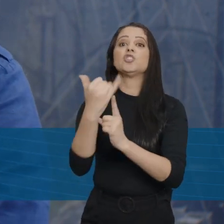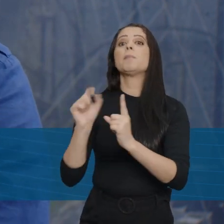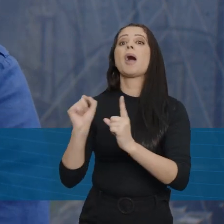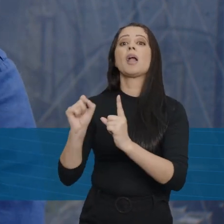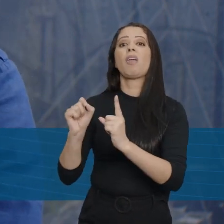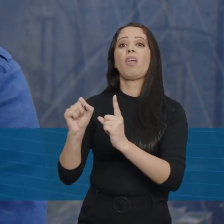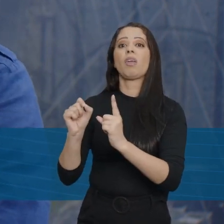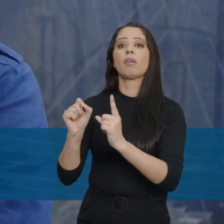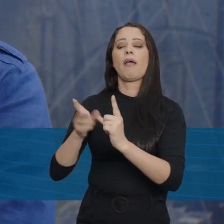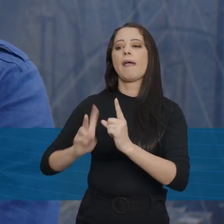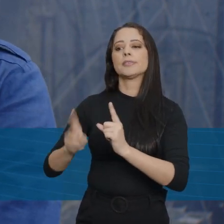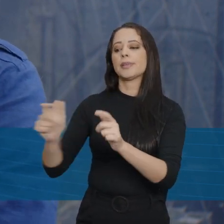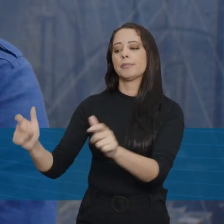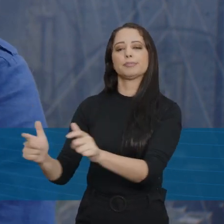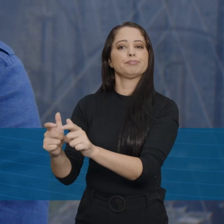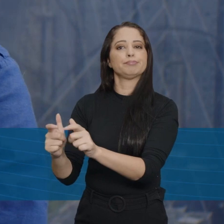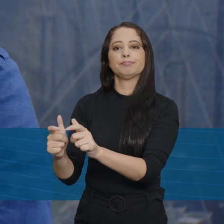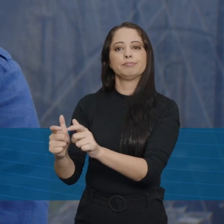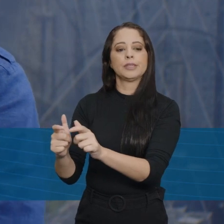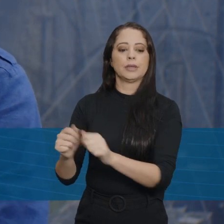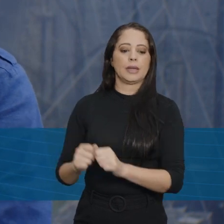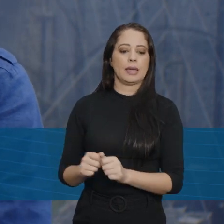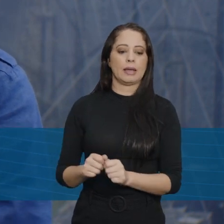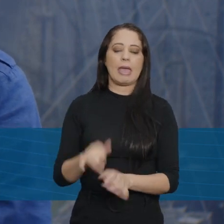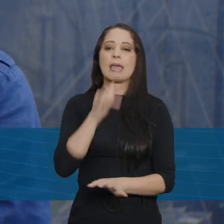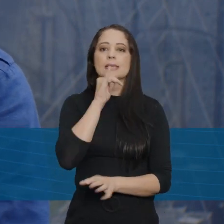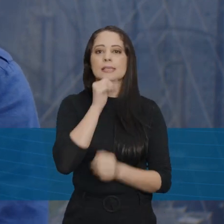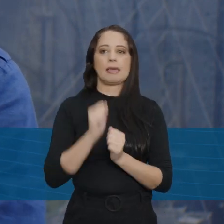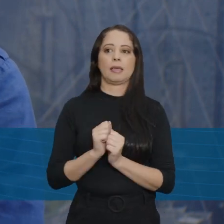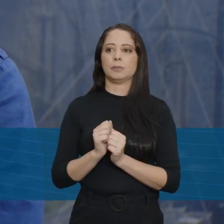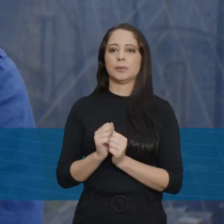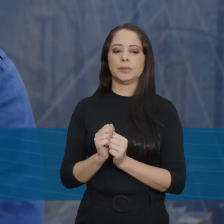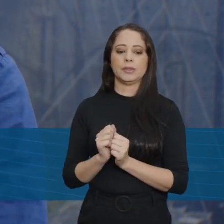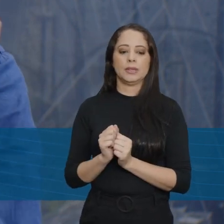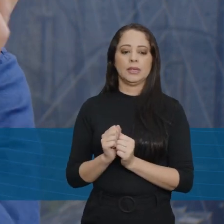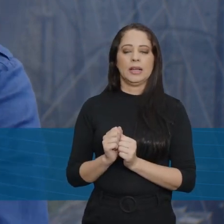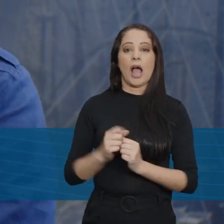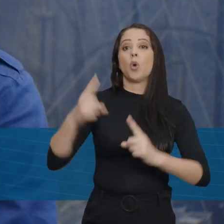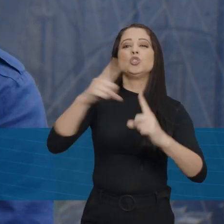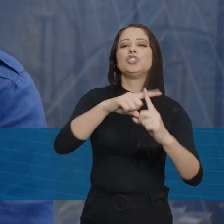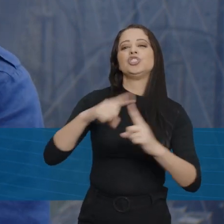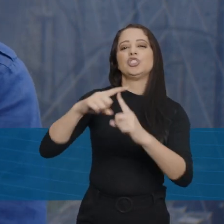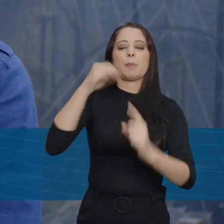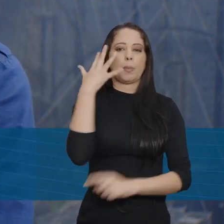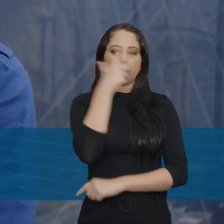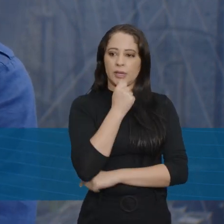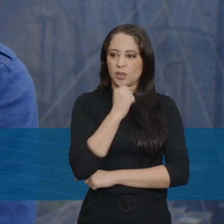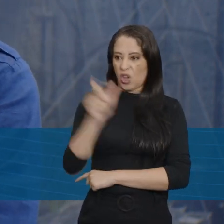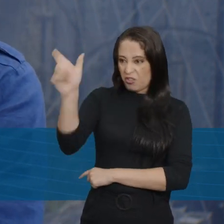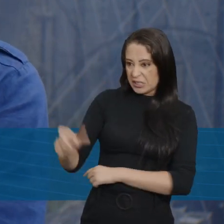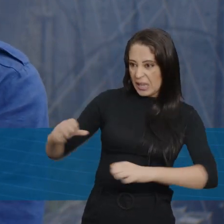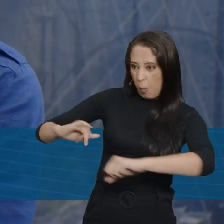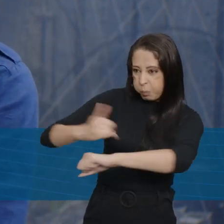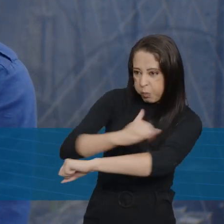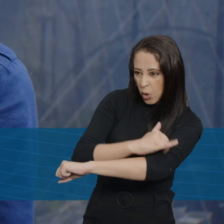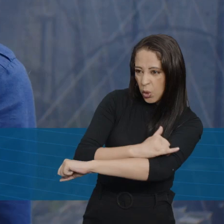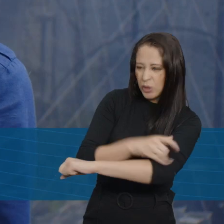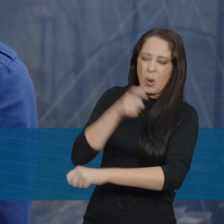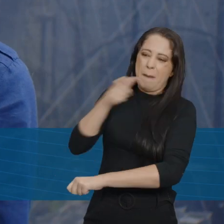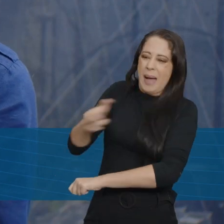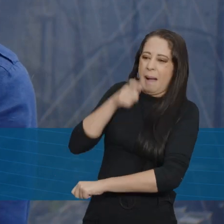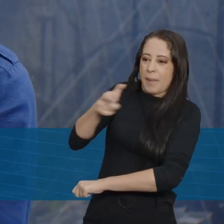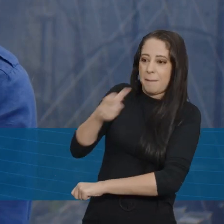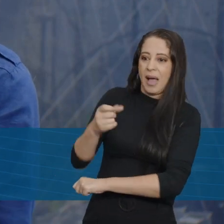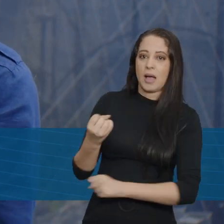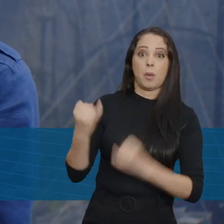A vítima, muitas vezes, são as minorias sociais. Então, assim, você vai pegar o padrão de beleza. Então, assim, aquela criança que é gorda, ou